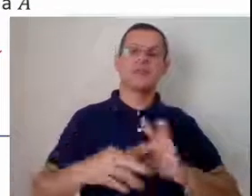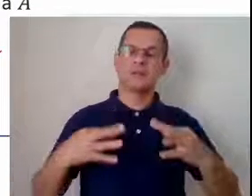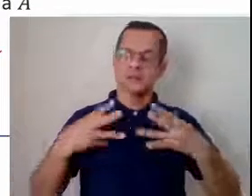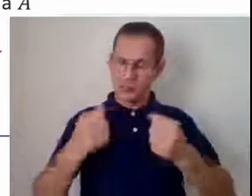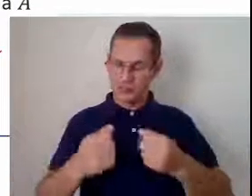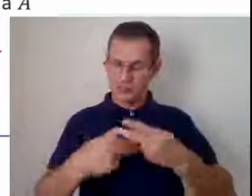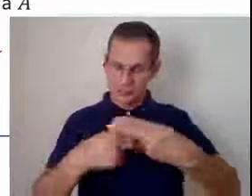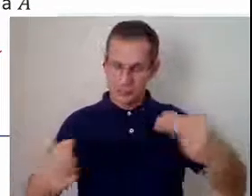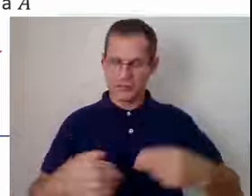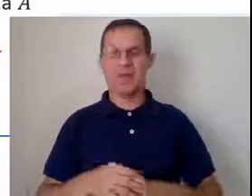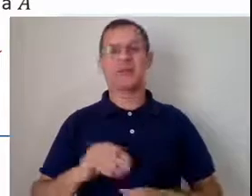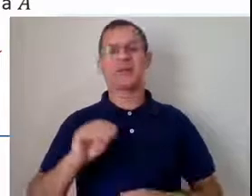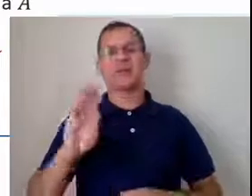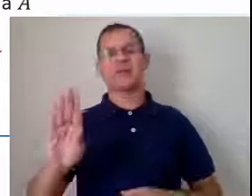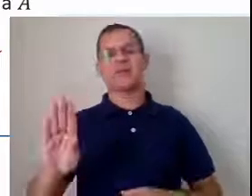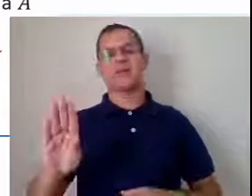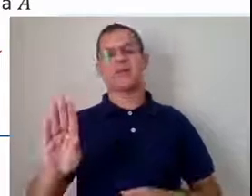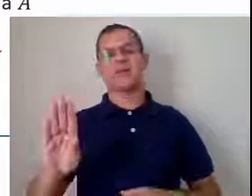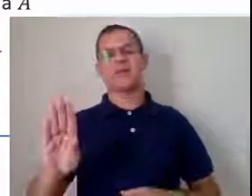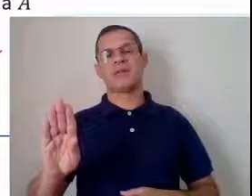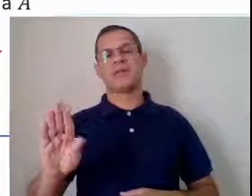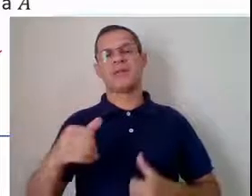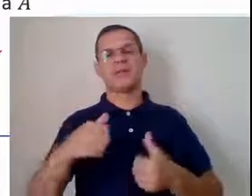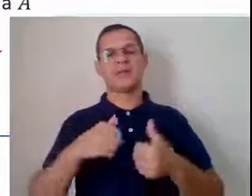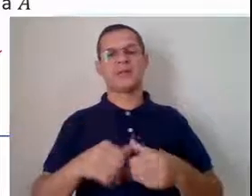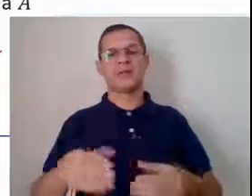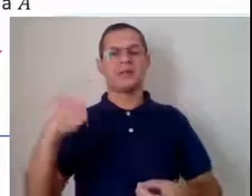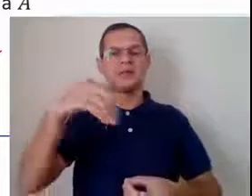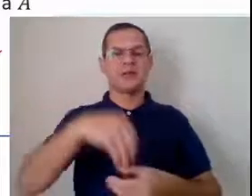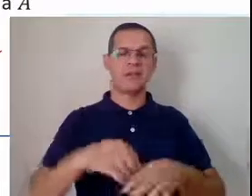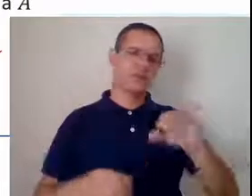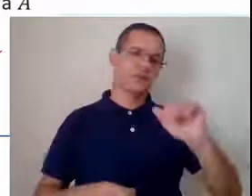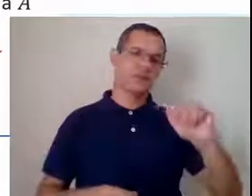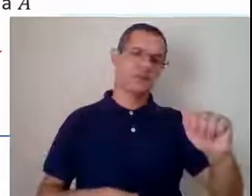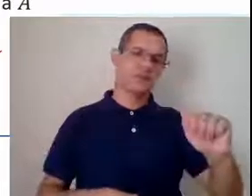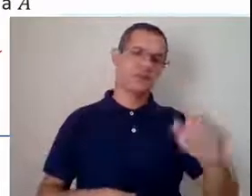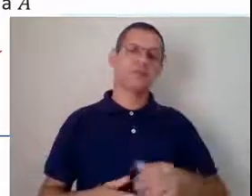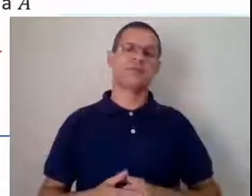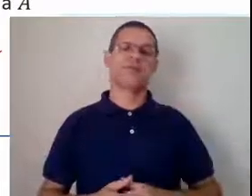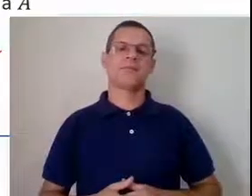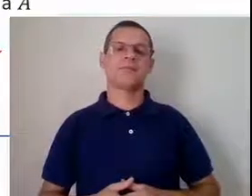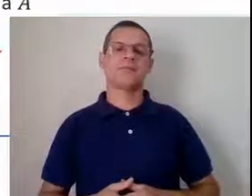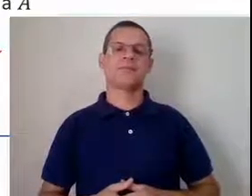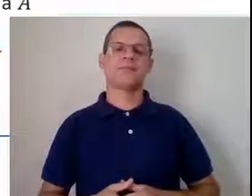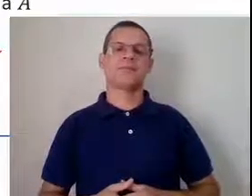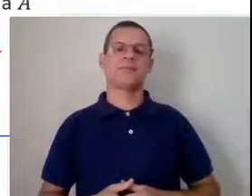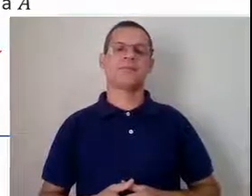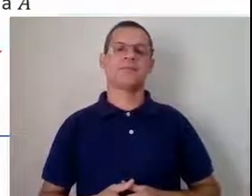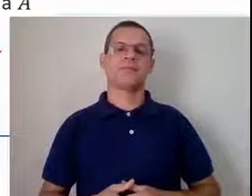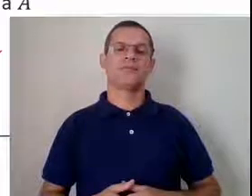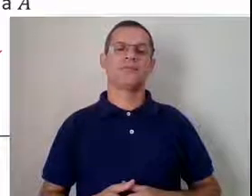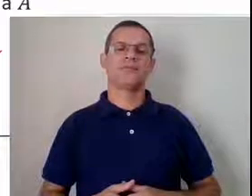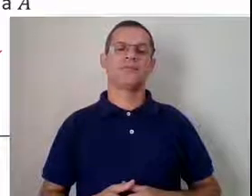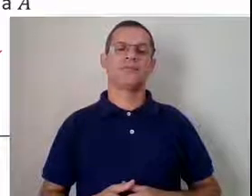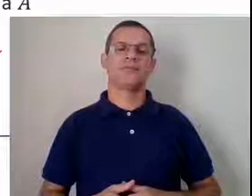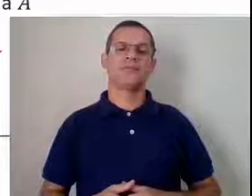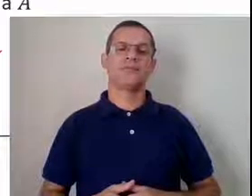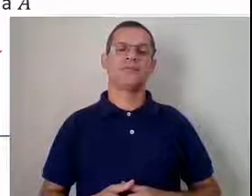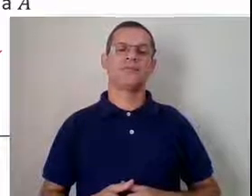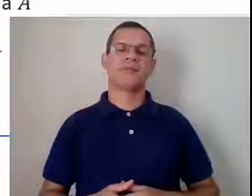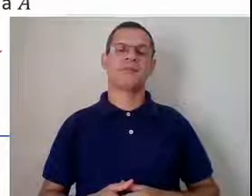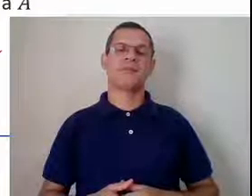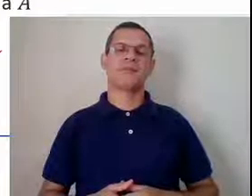Todo elemento de B está contido em, pertence ao conjunto A. E aqui,